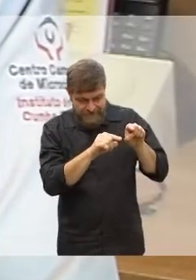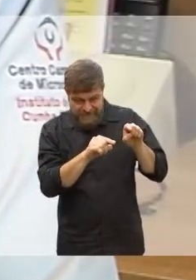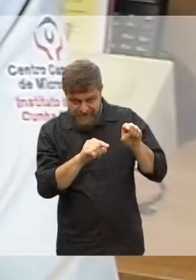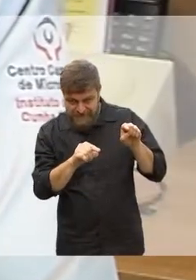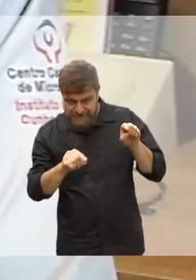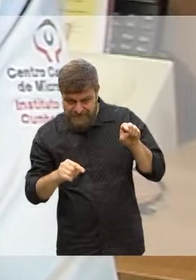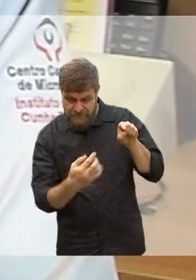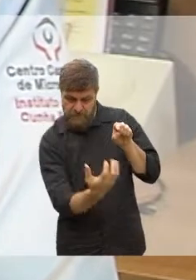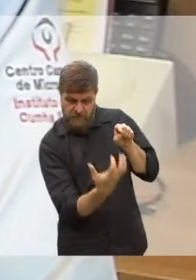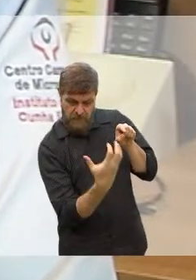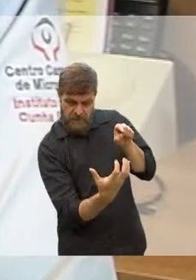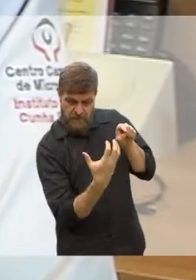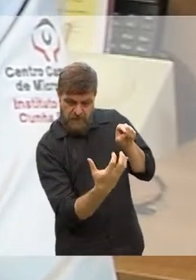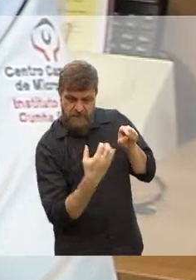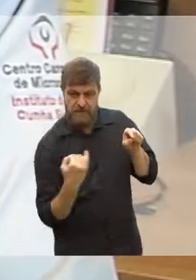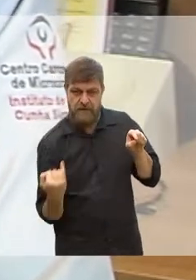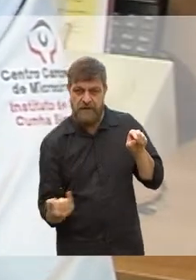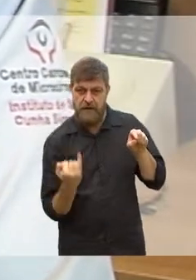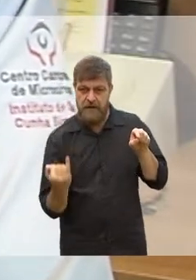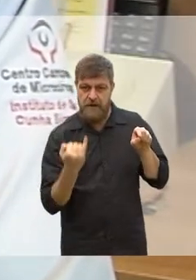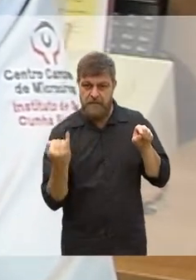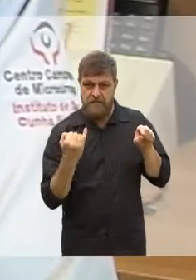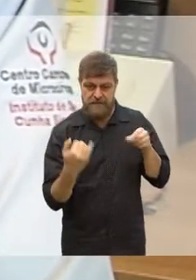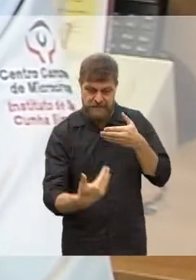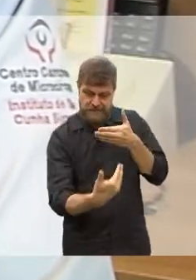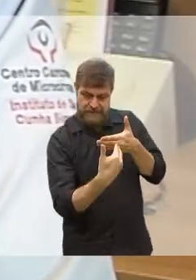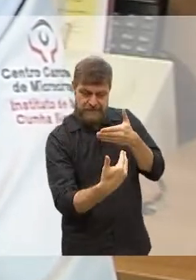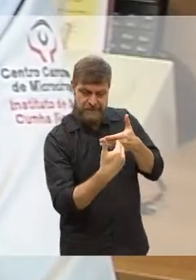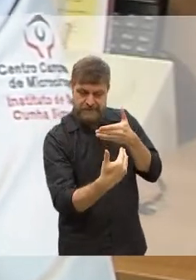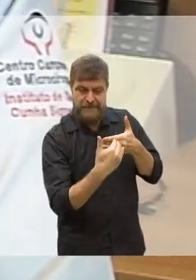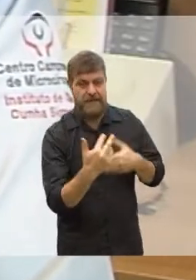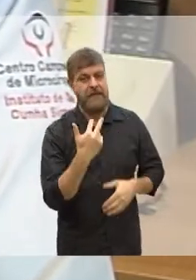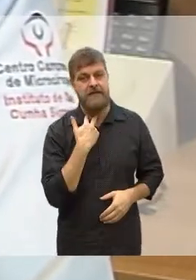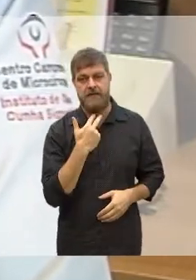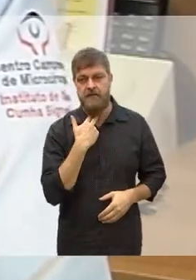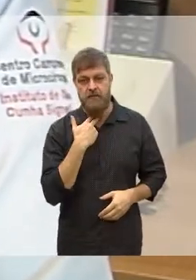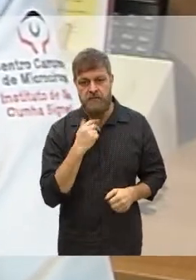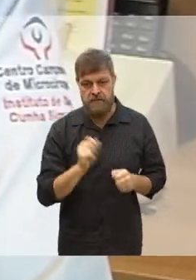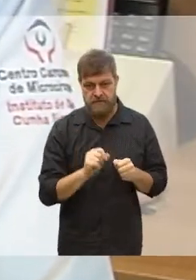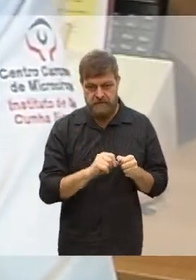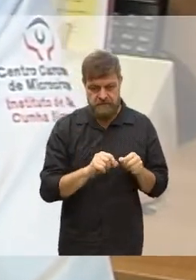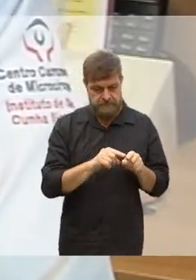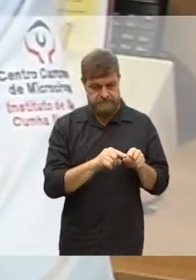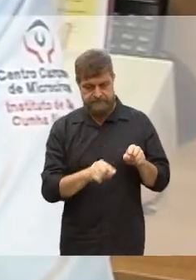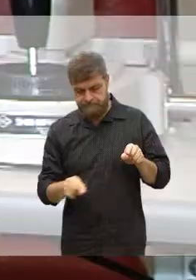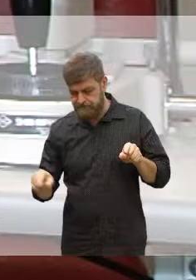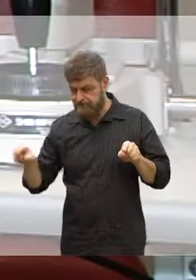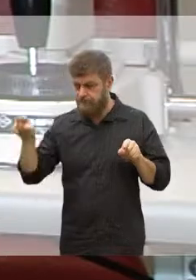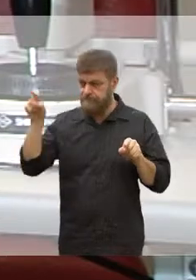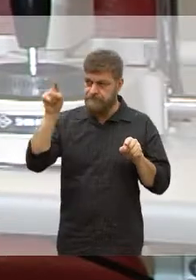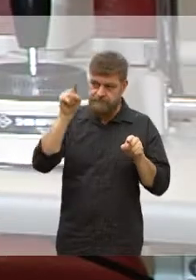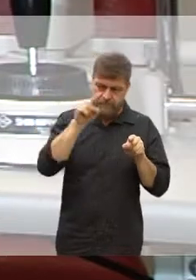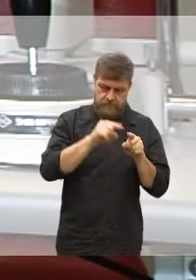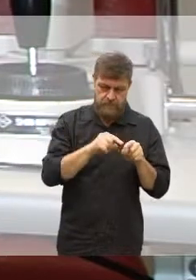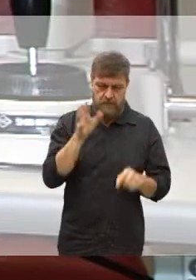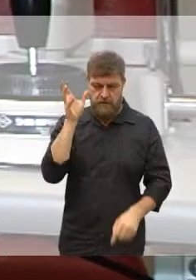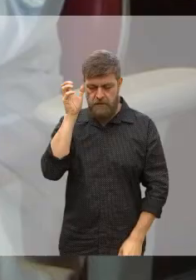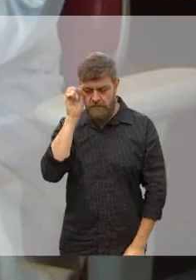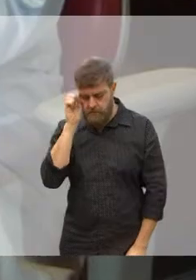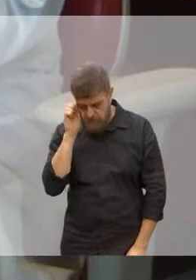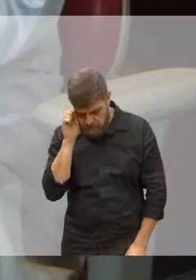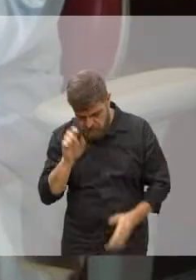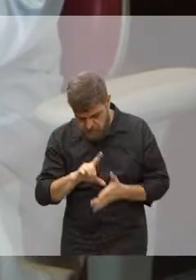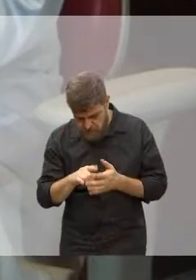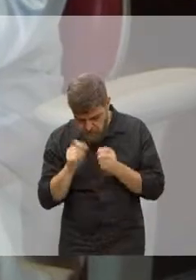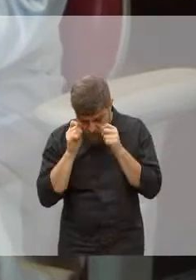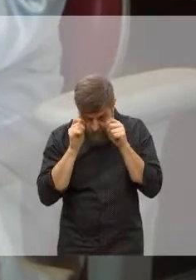importância para ser bloqueada e não impedir o ciclo circadiano normal, que é o sono-vigília.